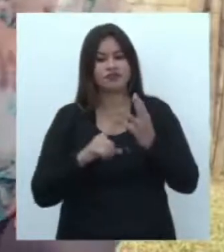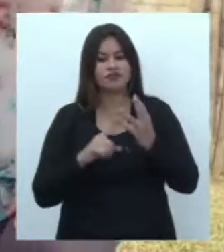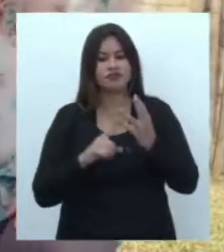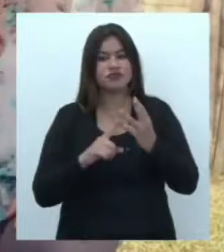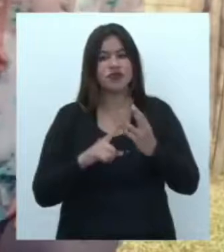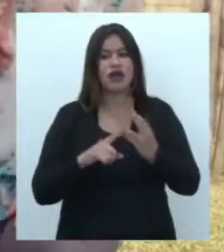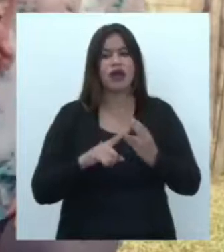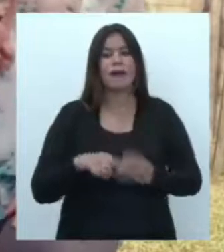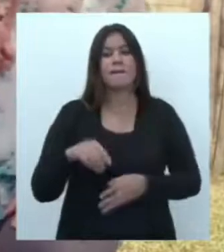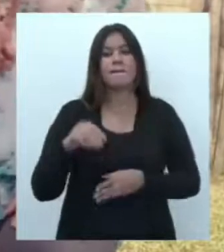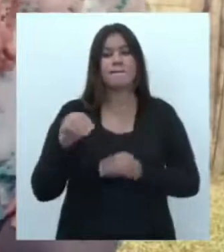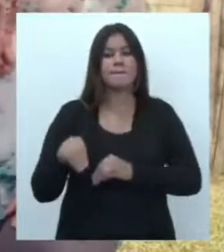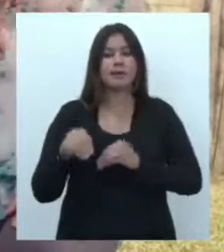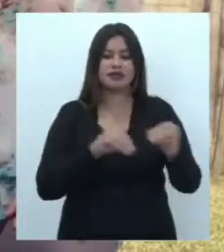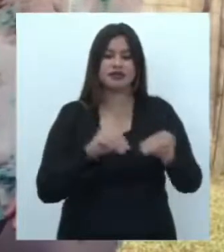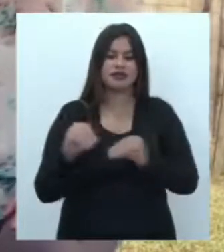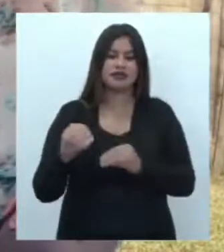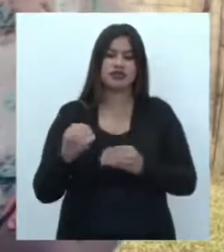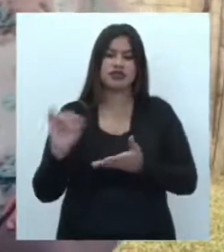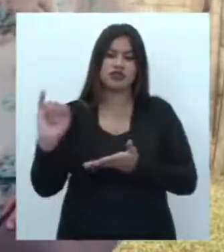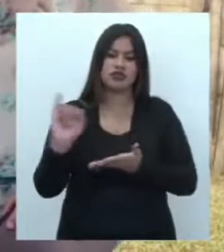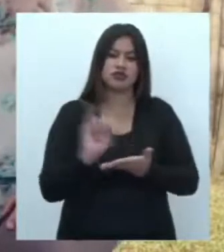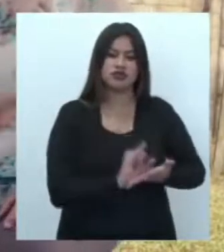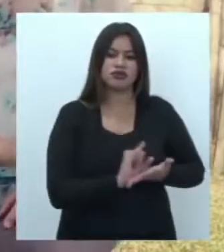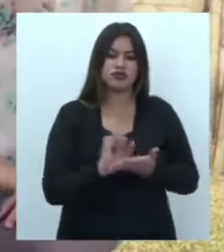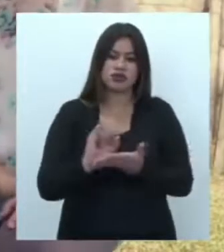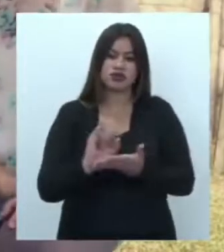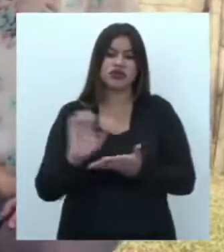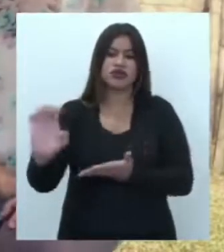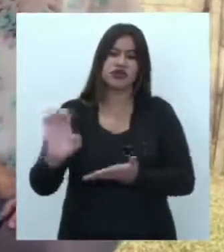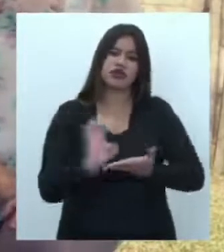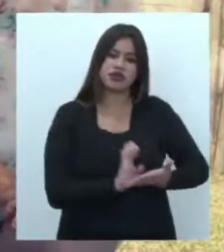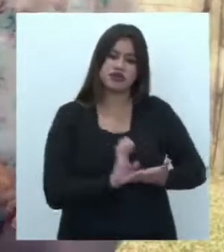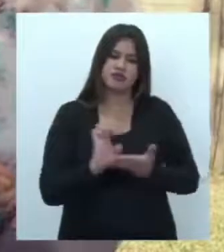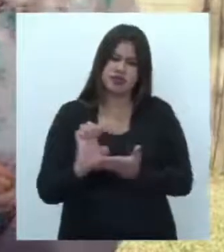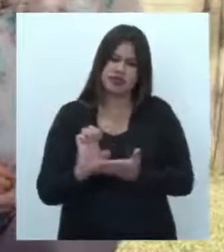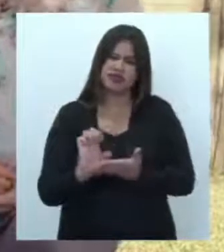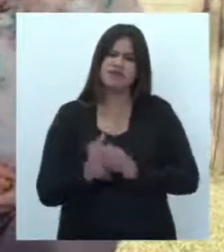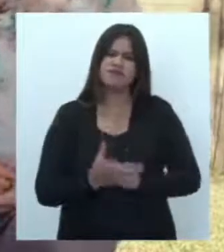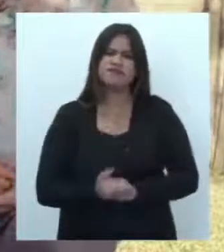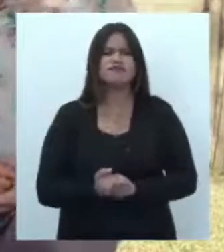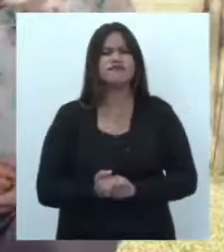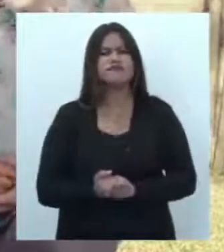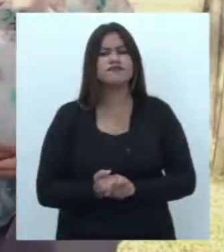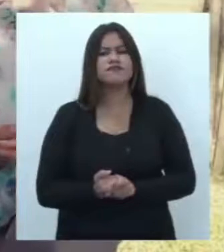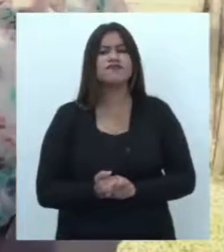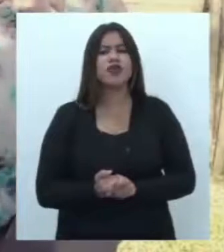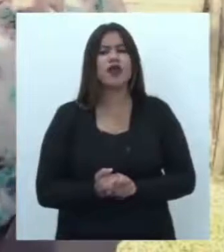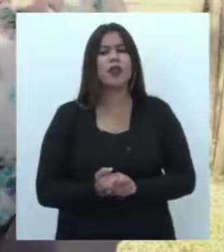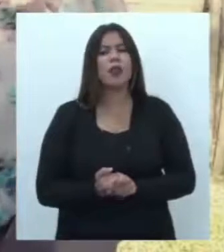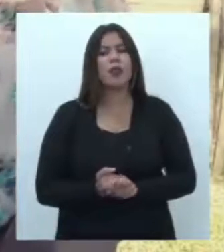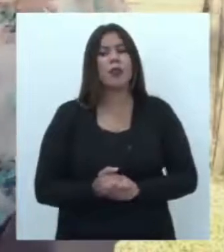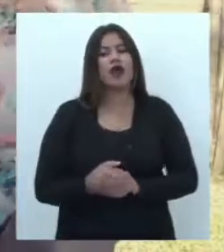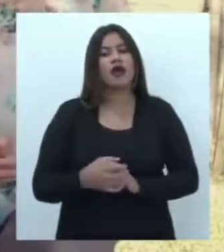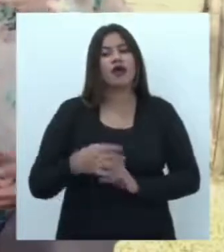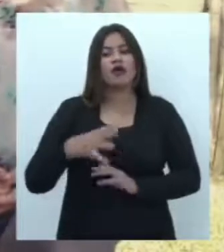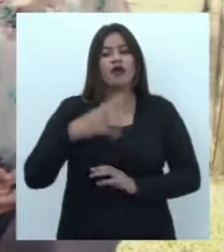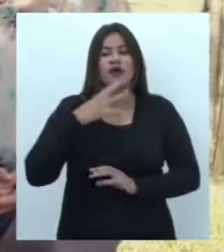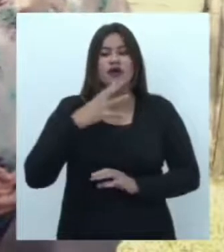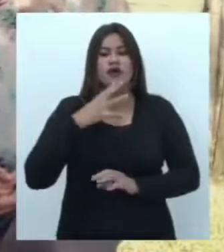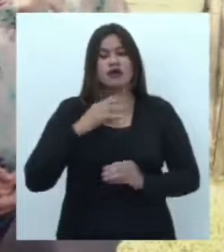migrante, imigrante e emigrante? Você já ouviu falar em